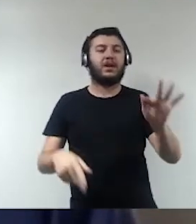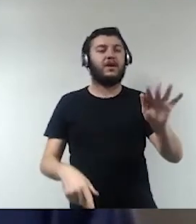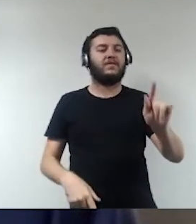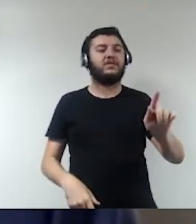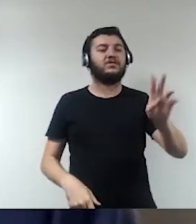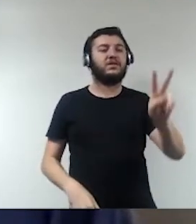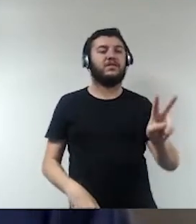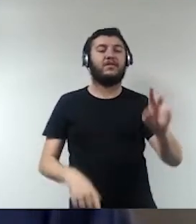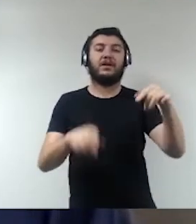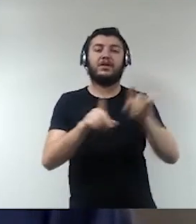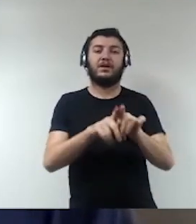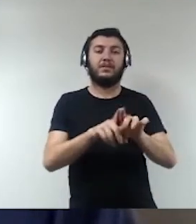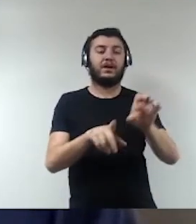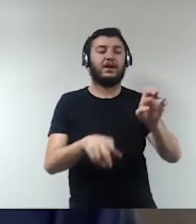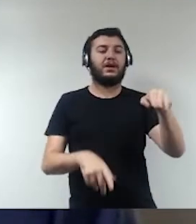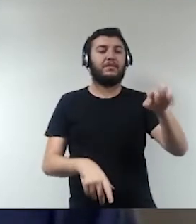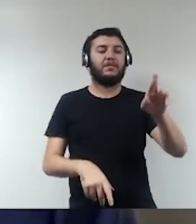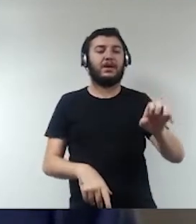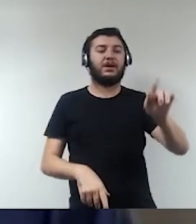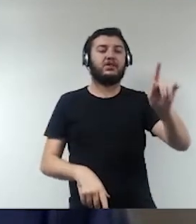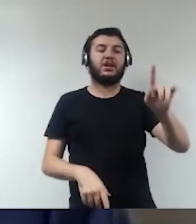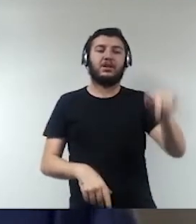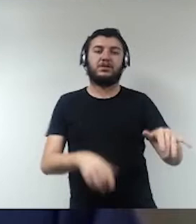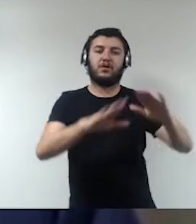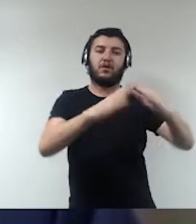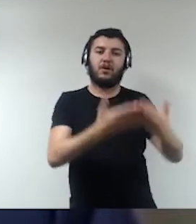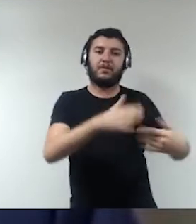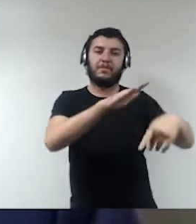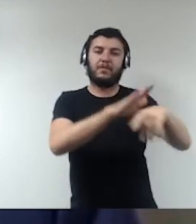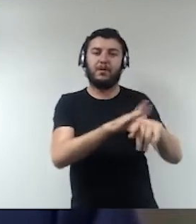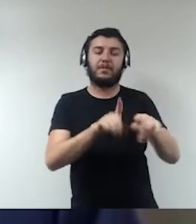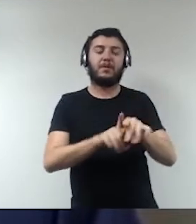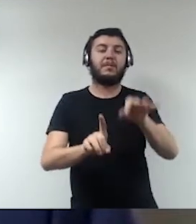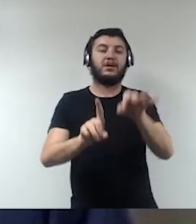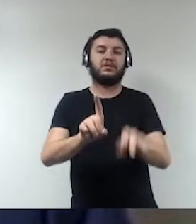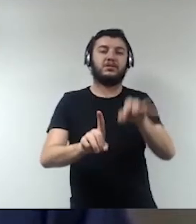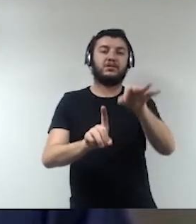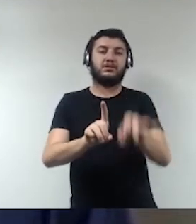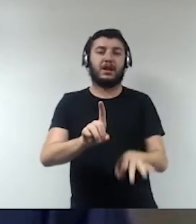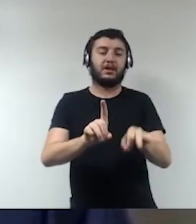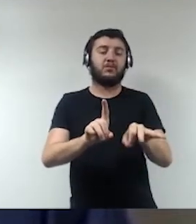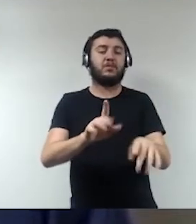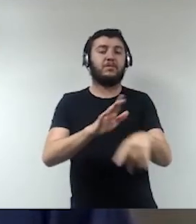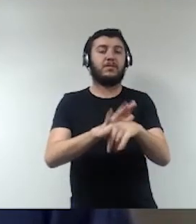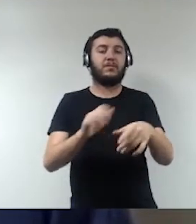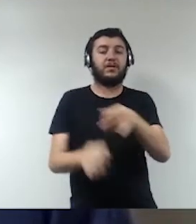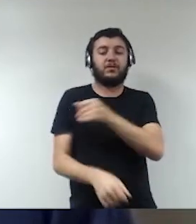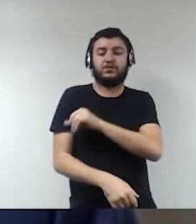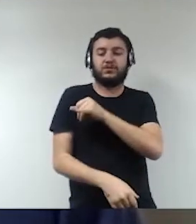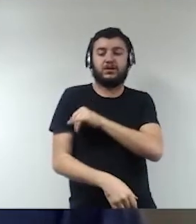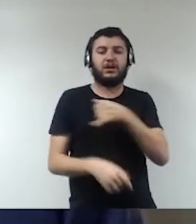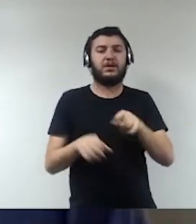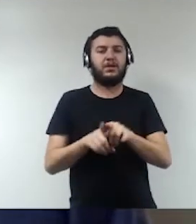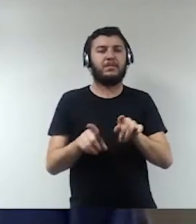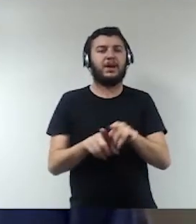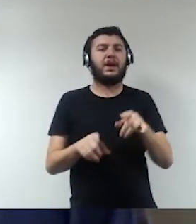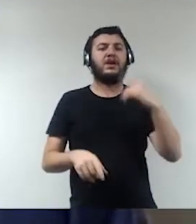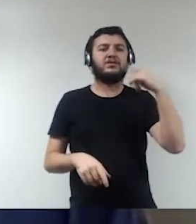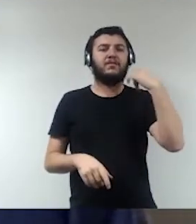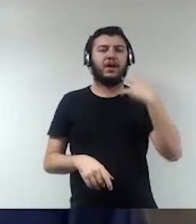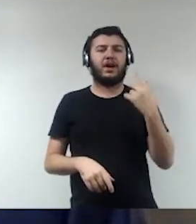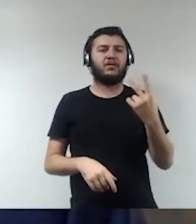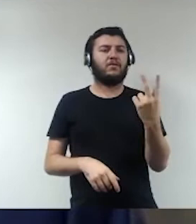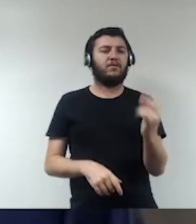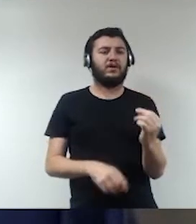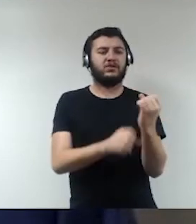da EMERGE, Escola de Magistratura do Rio de Janeiro, advogado com 2 décadas de experiência. Tive a oportunidade de